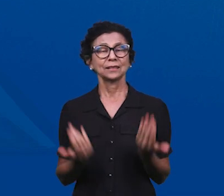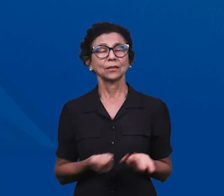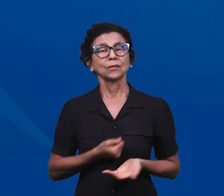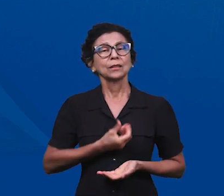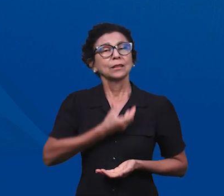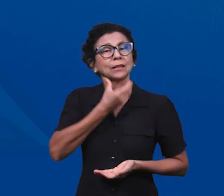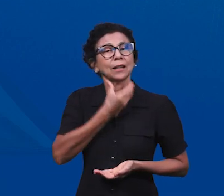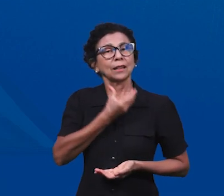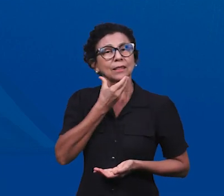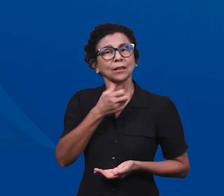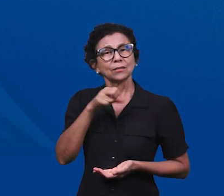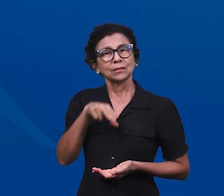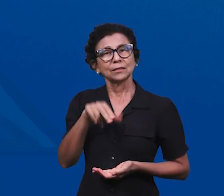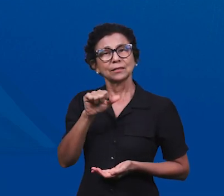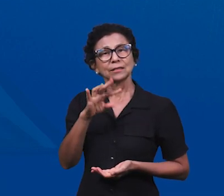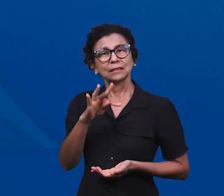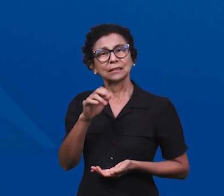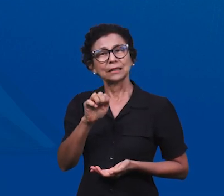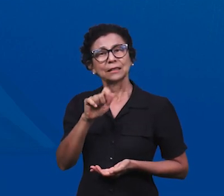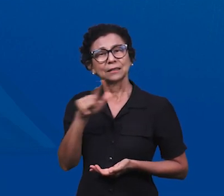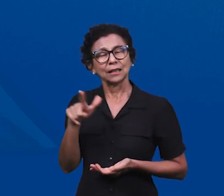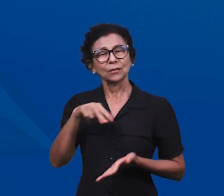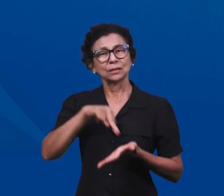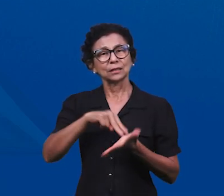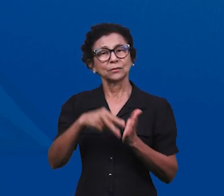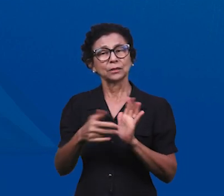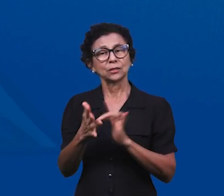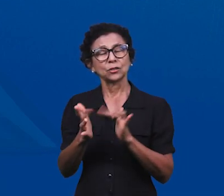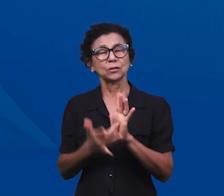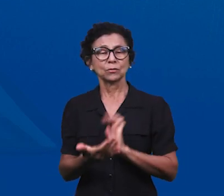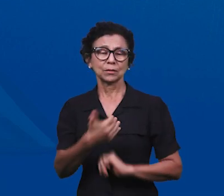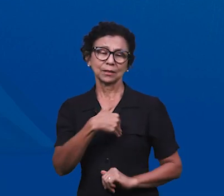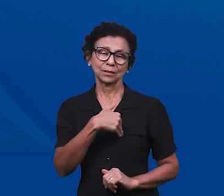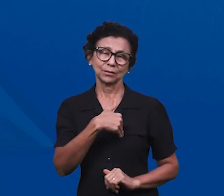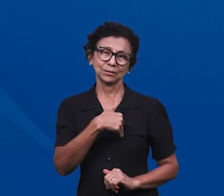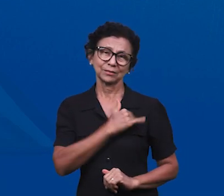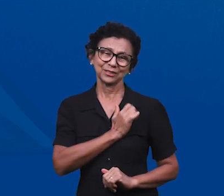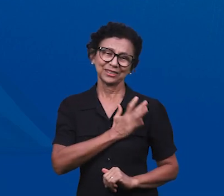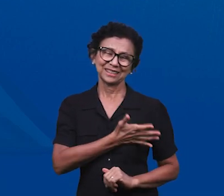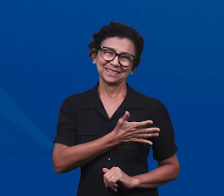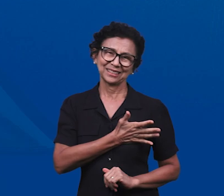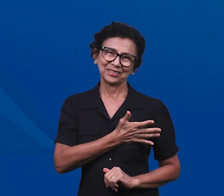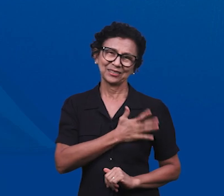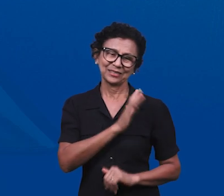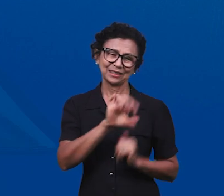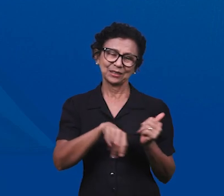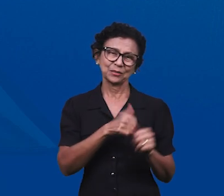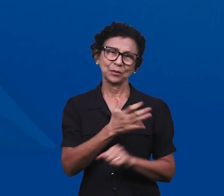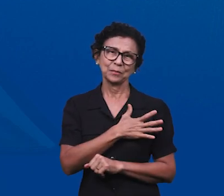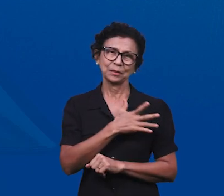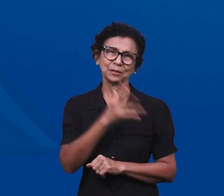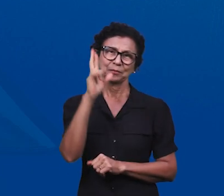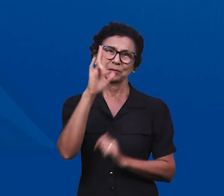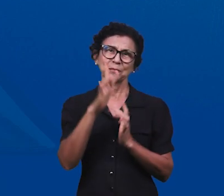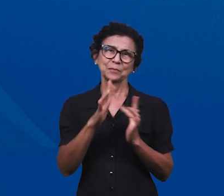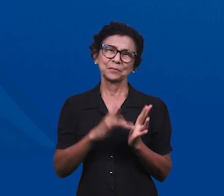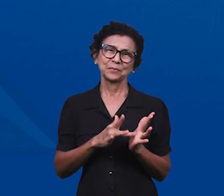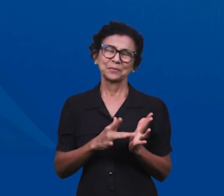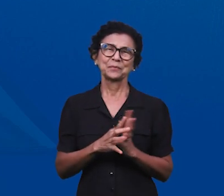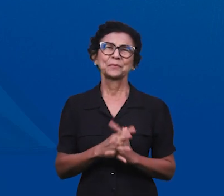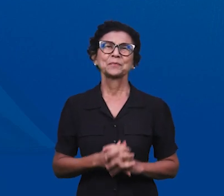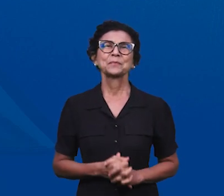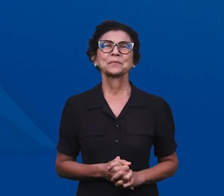O Natal é Jesus nascendo no nosso coração. Amém? A paz do Senhor Jesus.